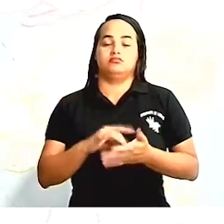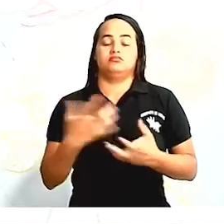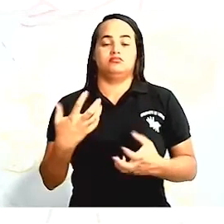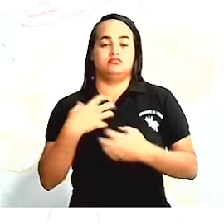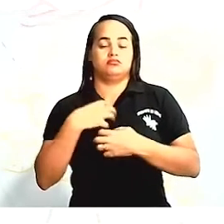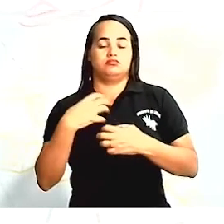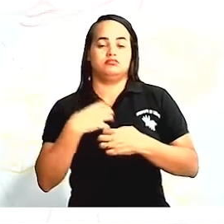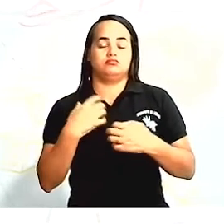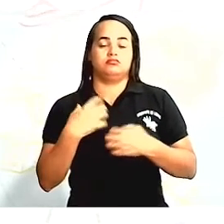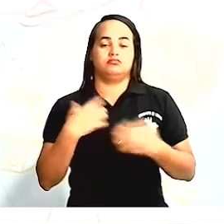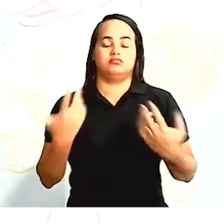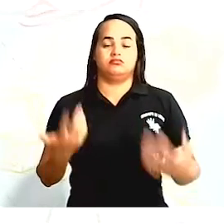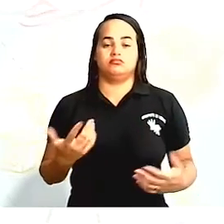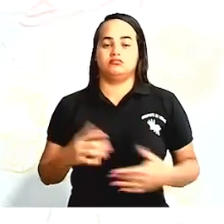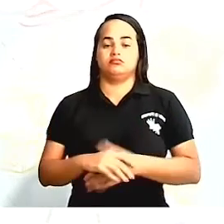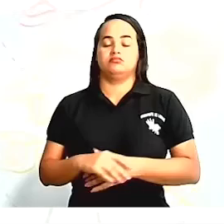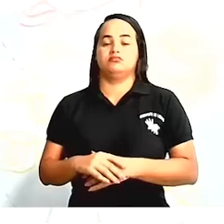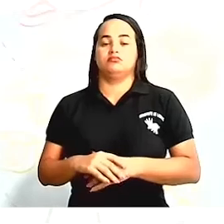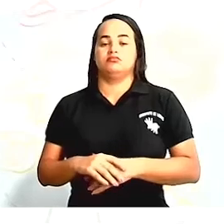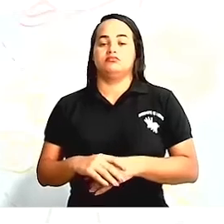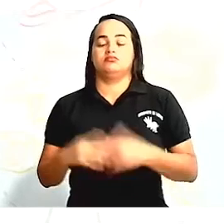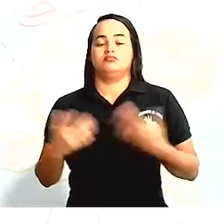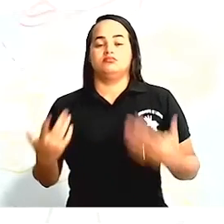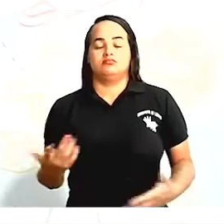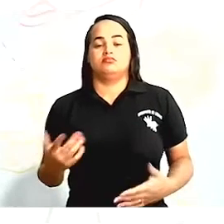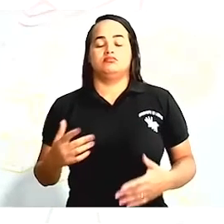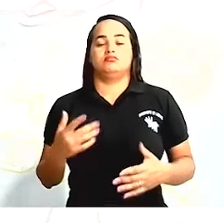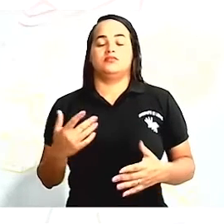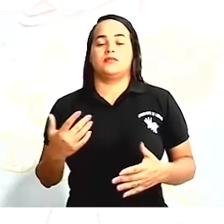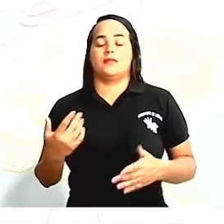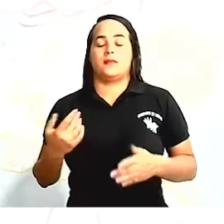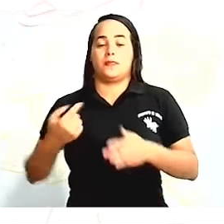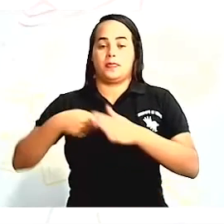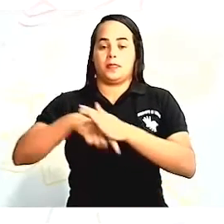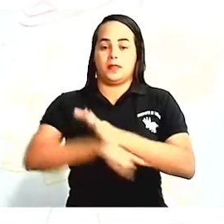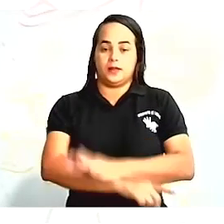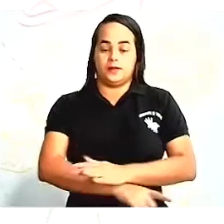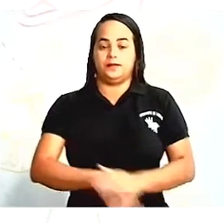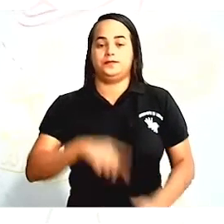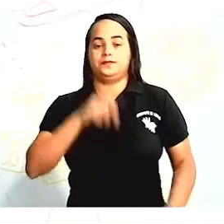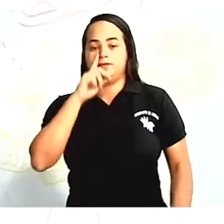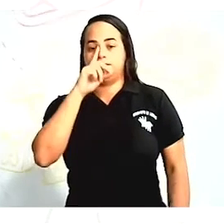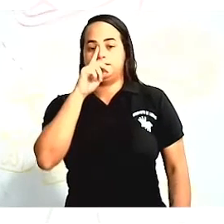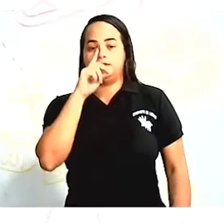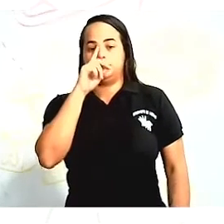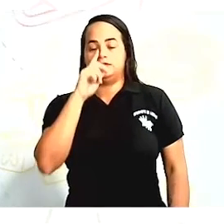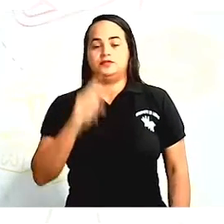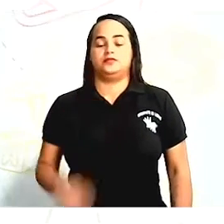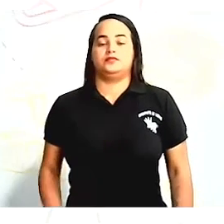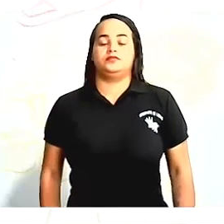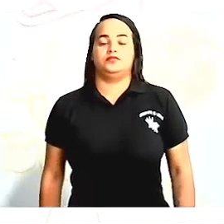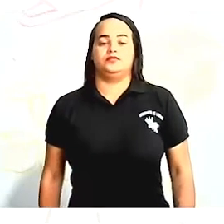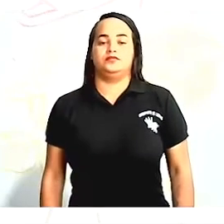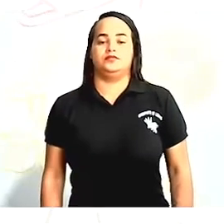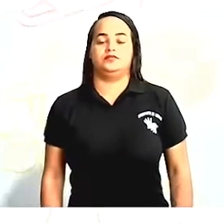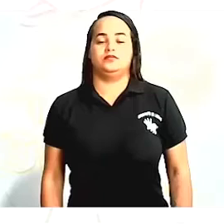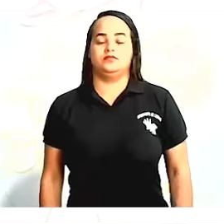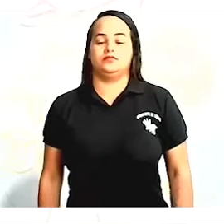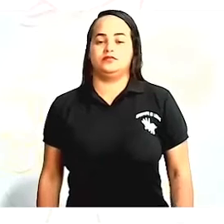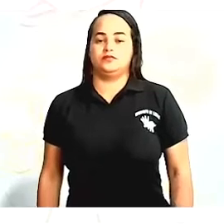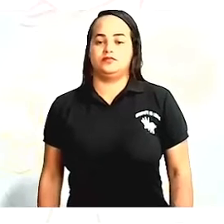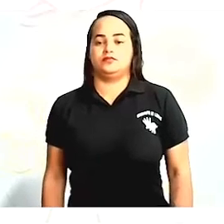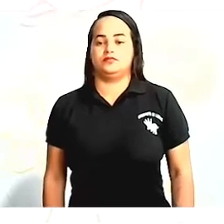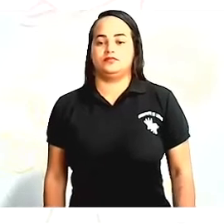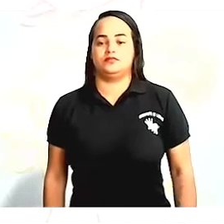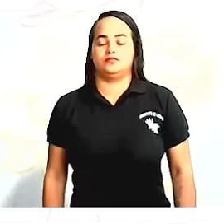sentindo essa doença, isso vai agravando a situação, ou seja, vai ter a ausência de sinais e sintomas